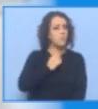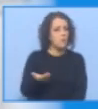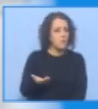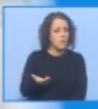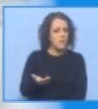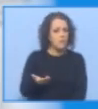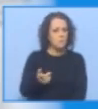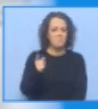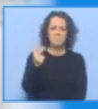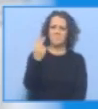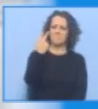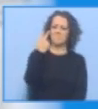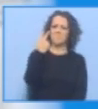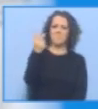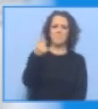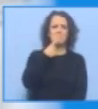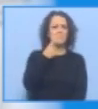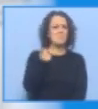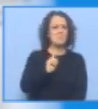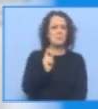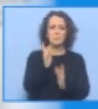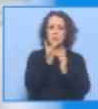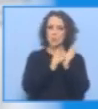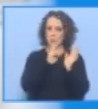Mas eles não entenderam as palavras que Jesus lhes disse.